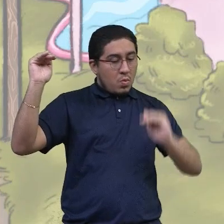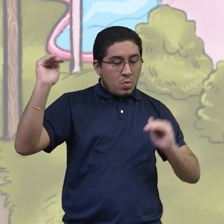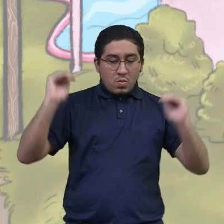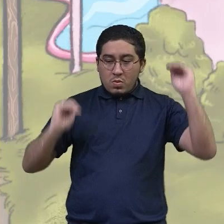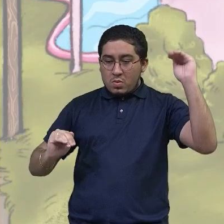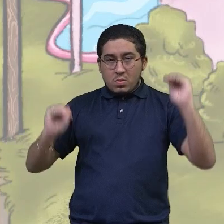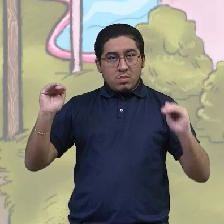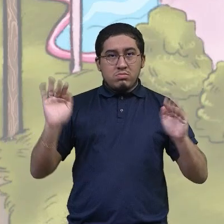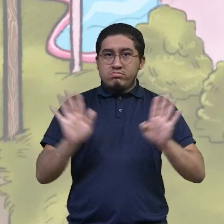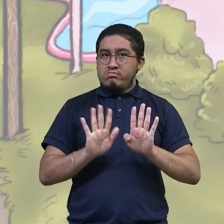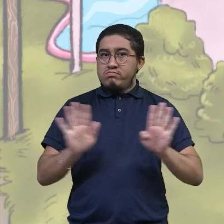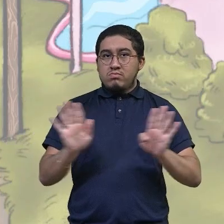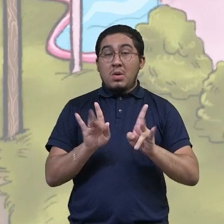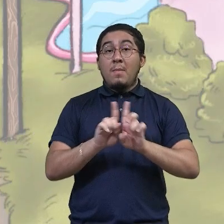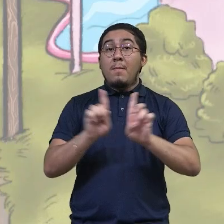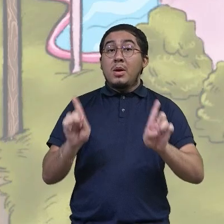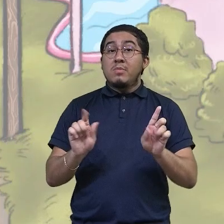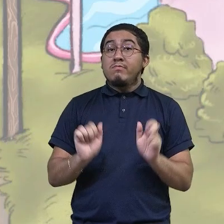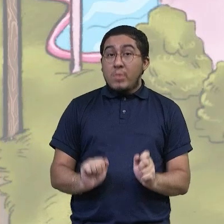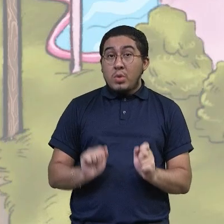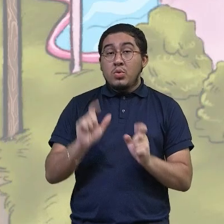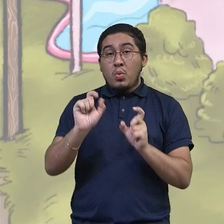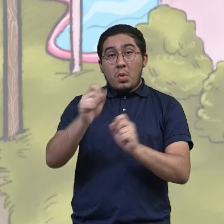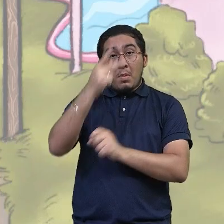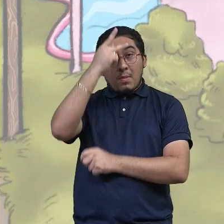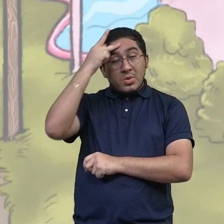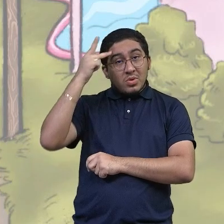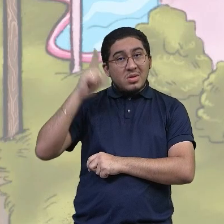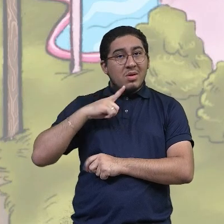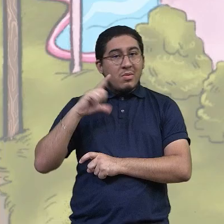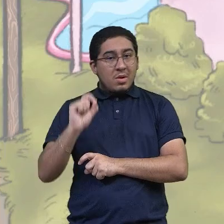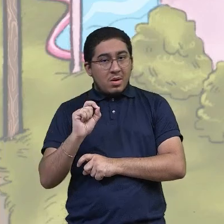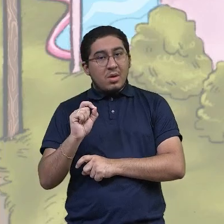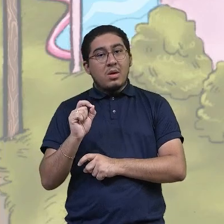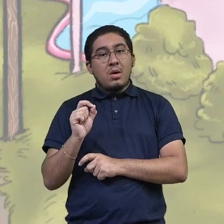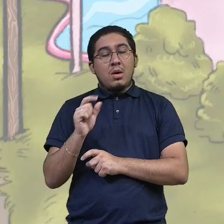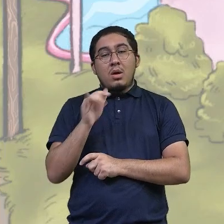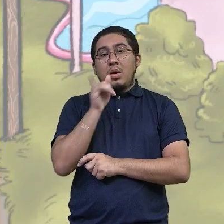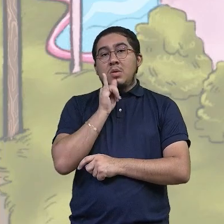mas é possível, né, essas pessoas se tornarem ali, ou melhor, andarem